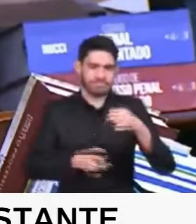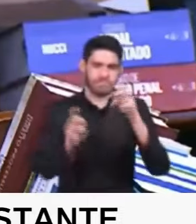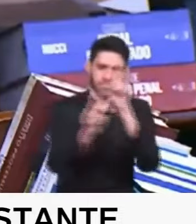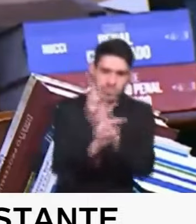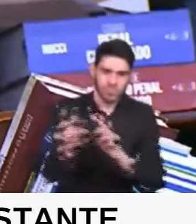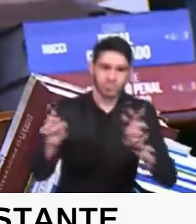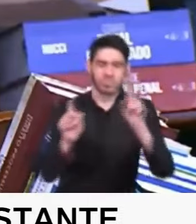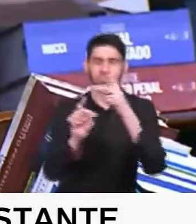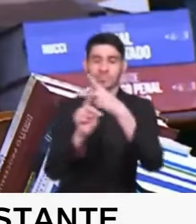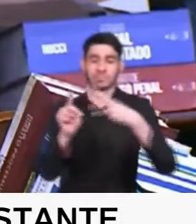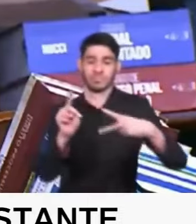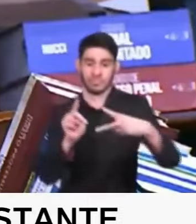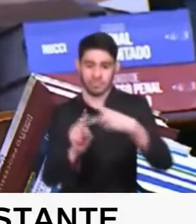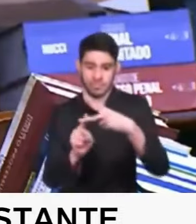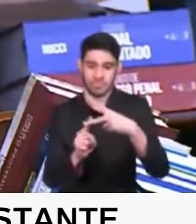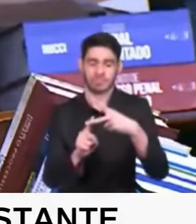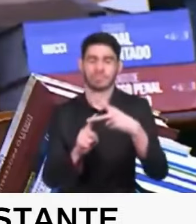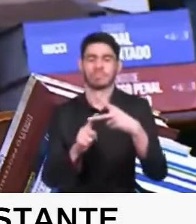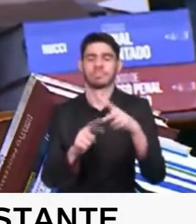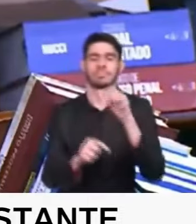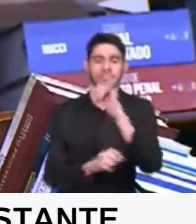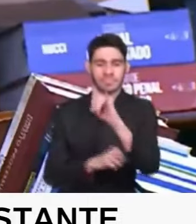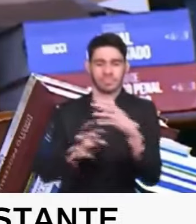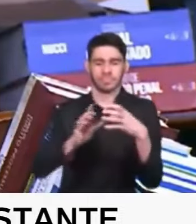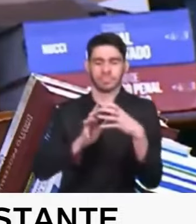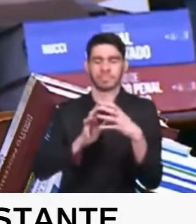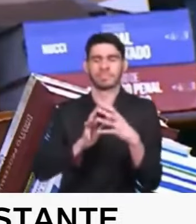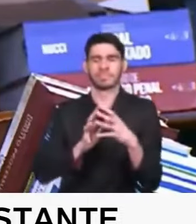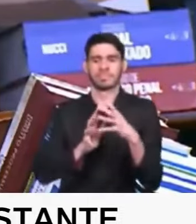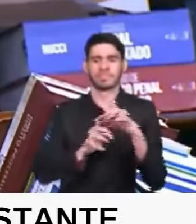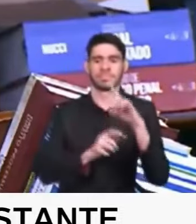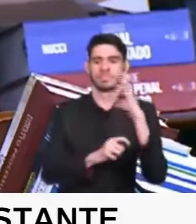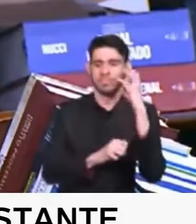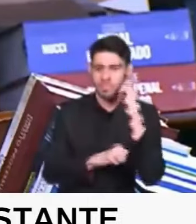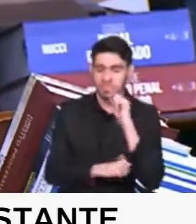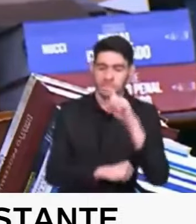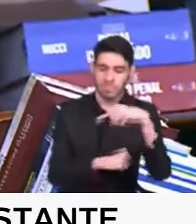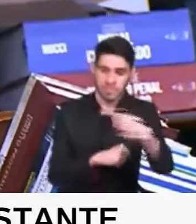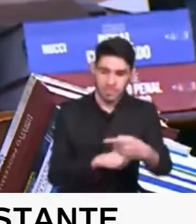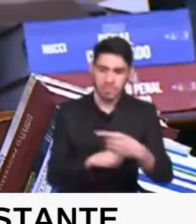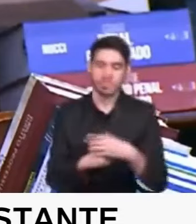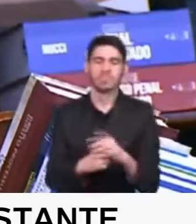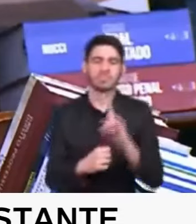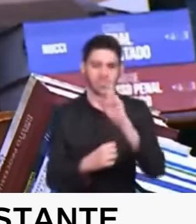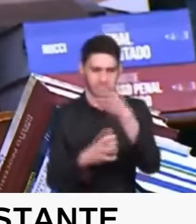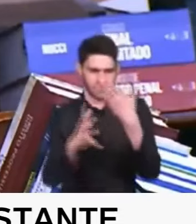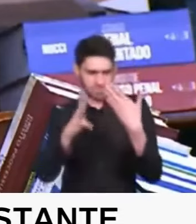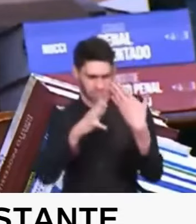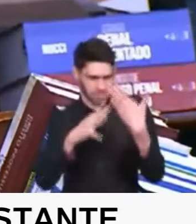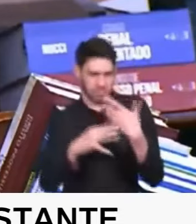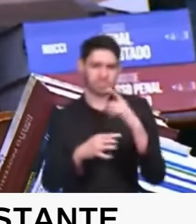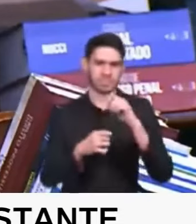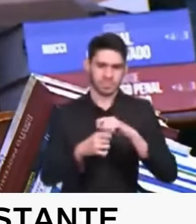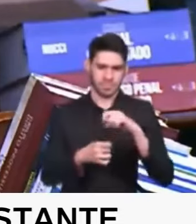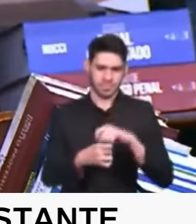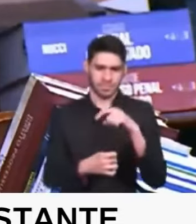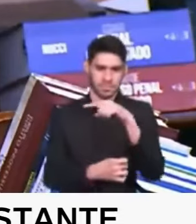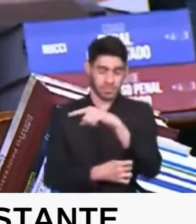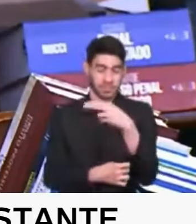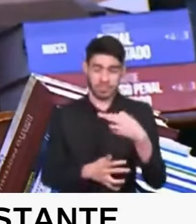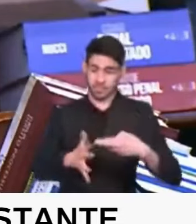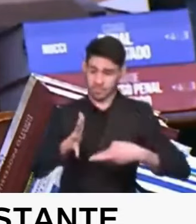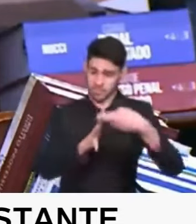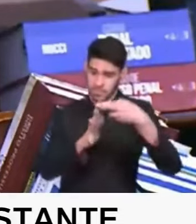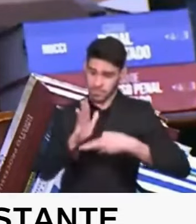2017 que pede reconhecimento do dever constitucional das escolas públicas e particulares de prevenir e coibir o bullying